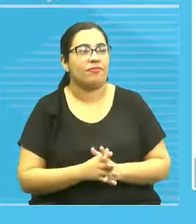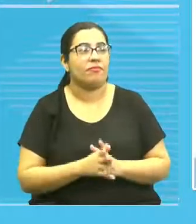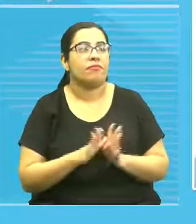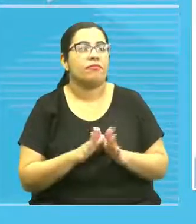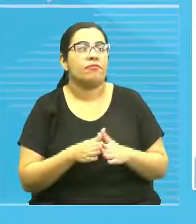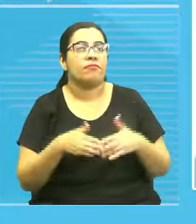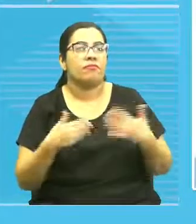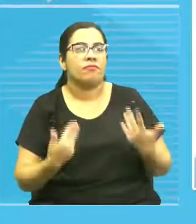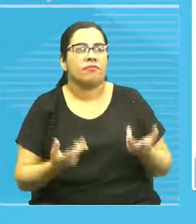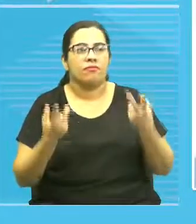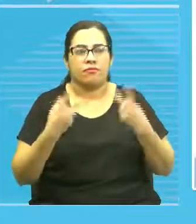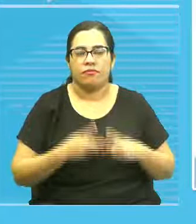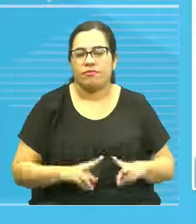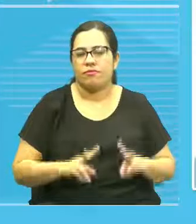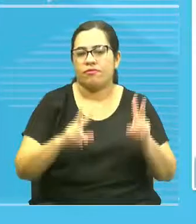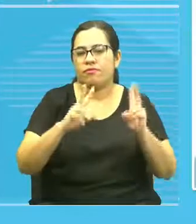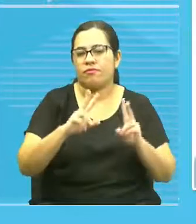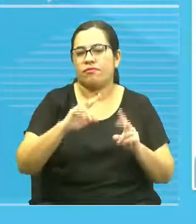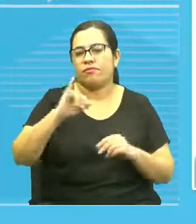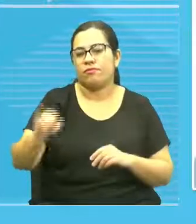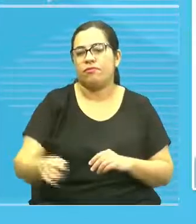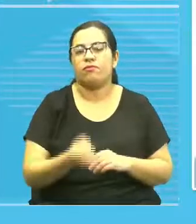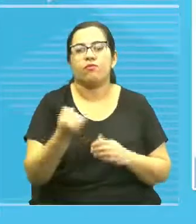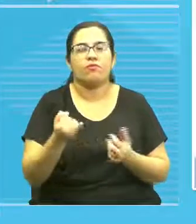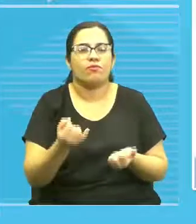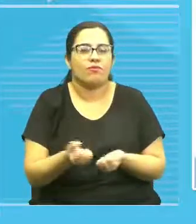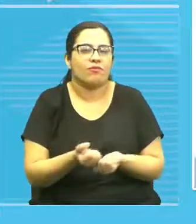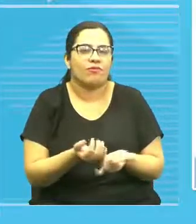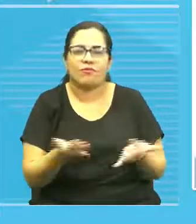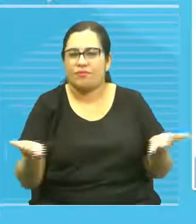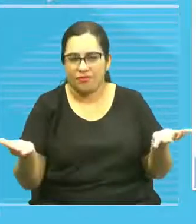Qual é o valor em joule disso aí?